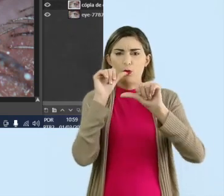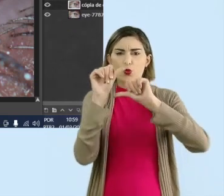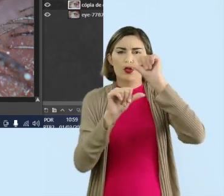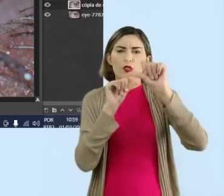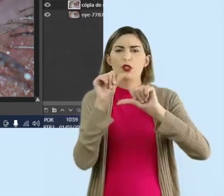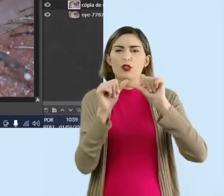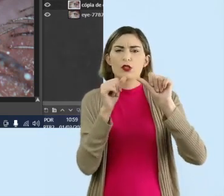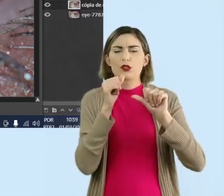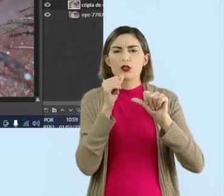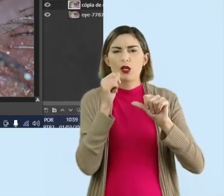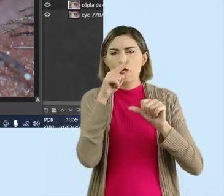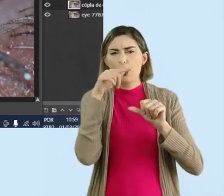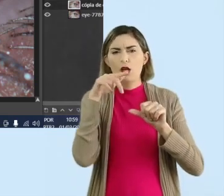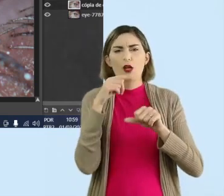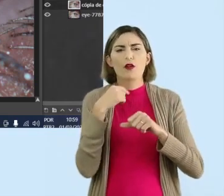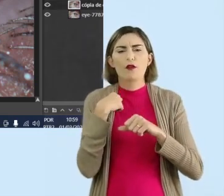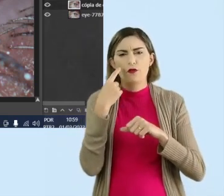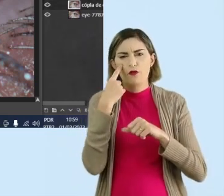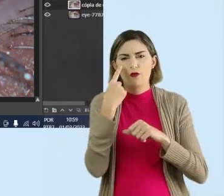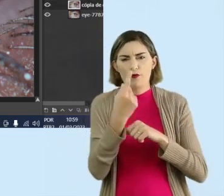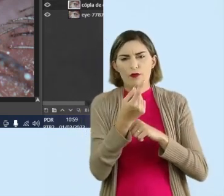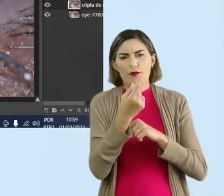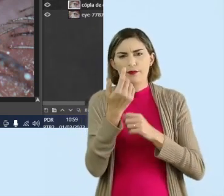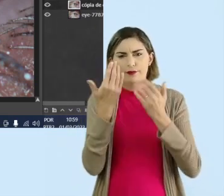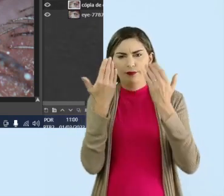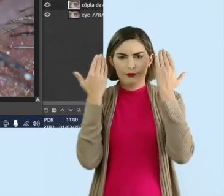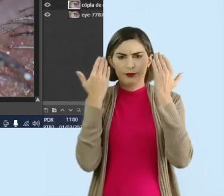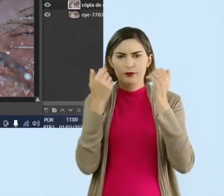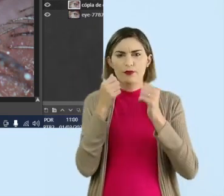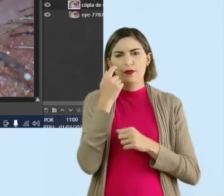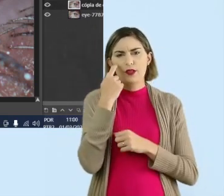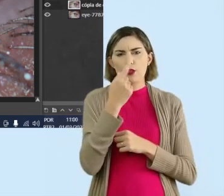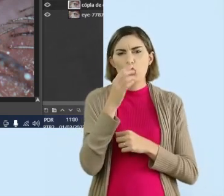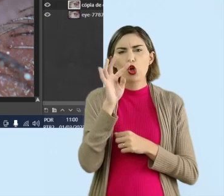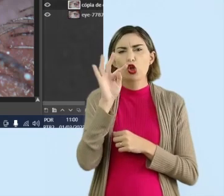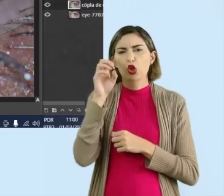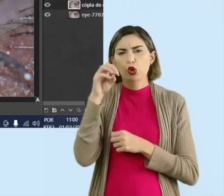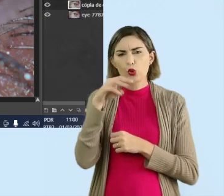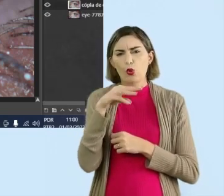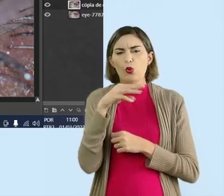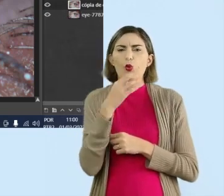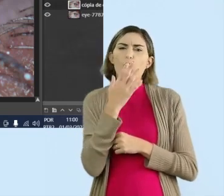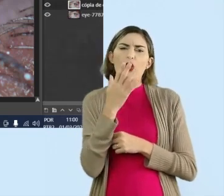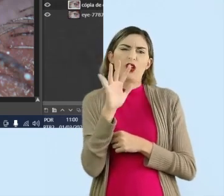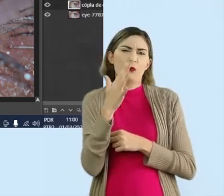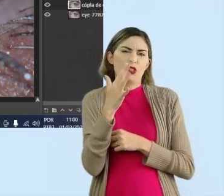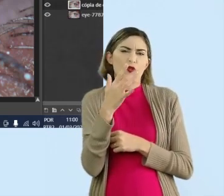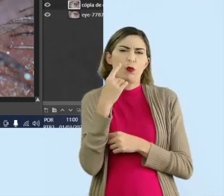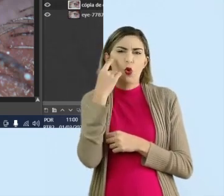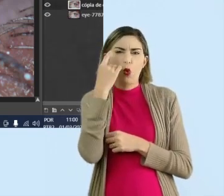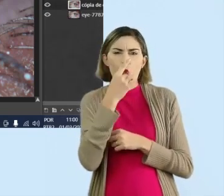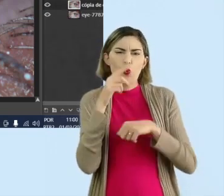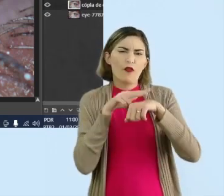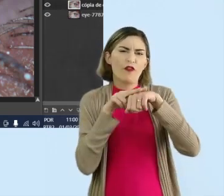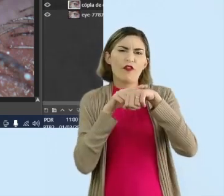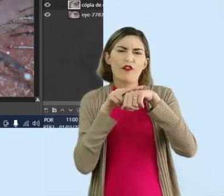matriz inteira, mas você pode escolher um tom. Vou deixar o olho aqui verde esmeralda.